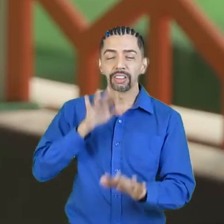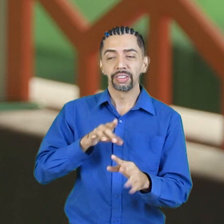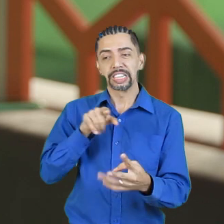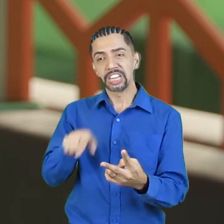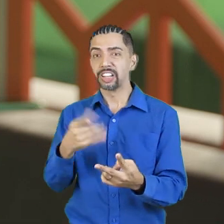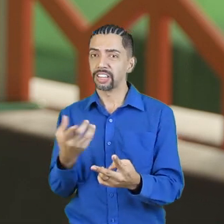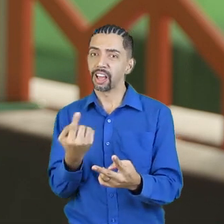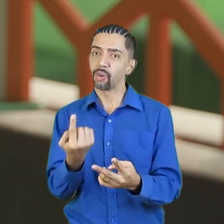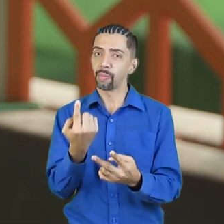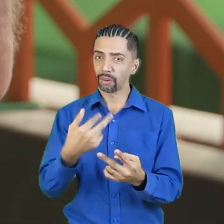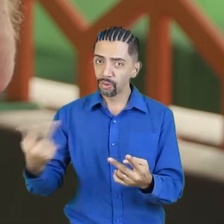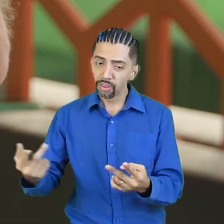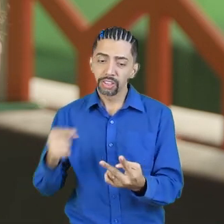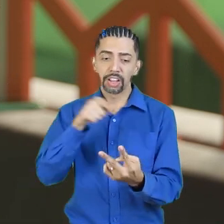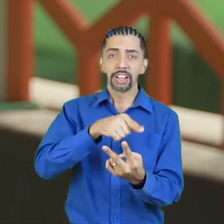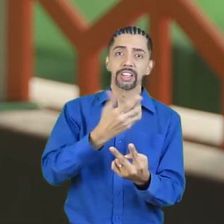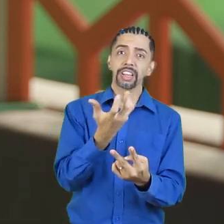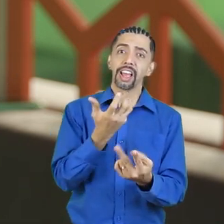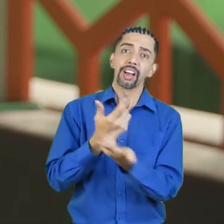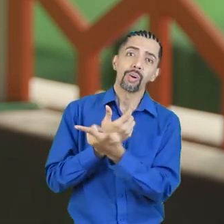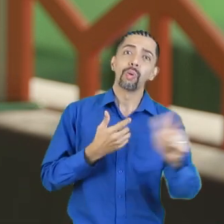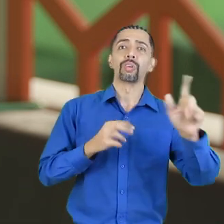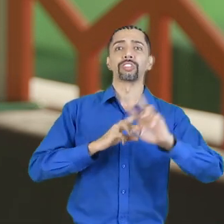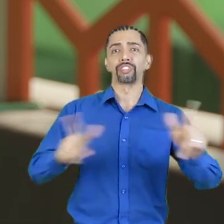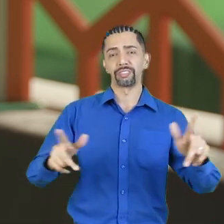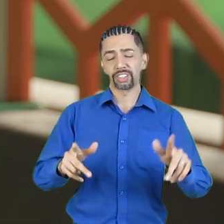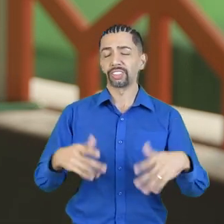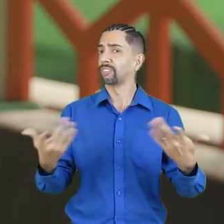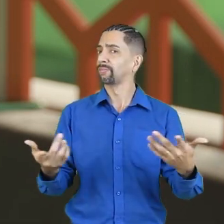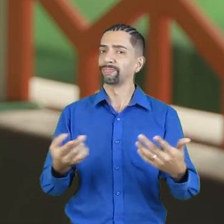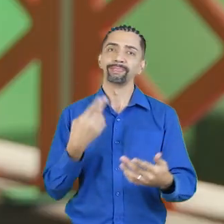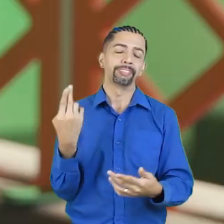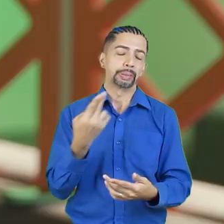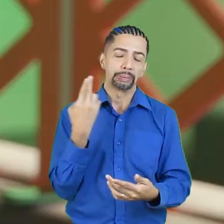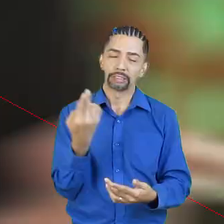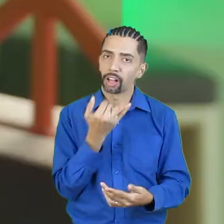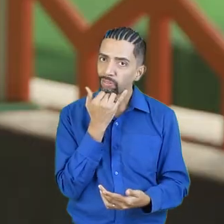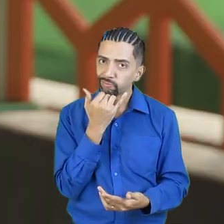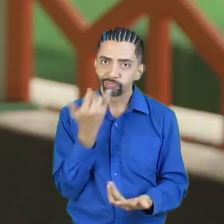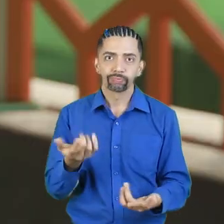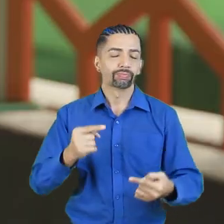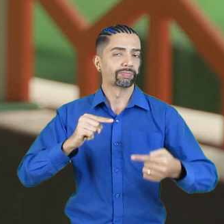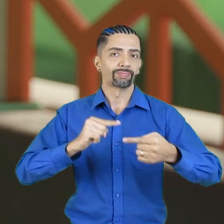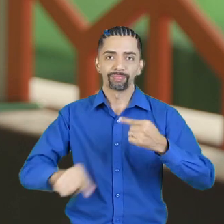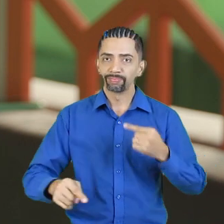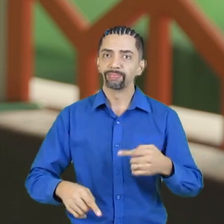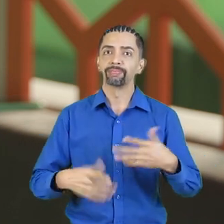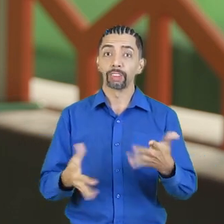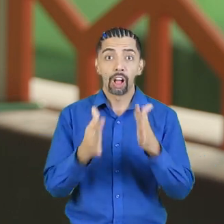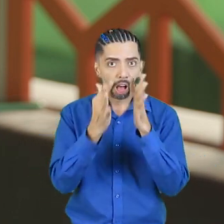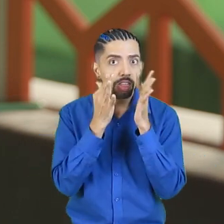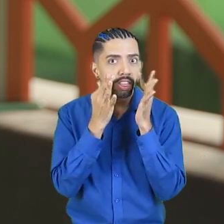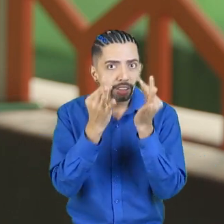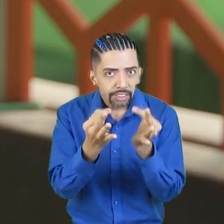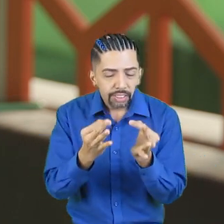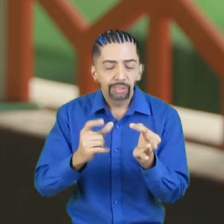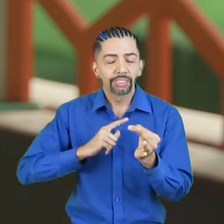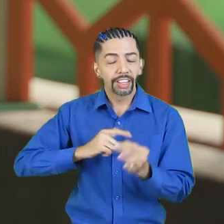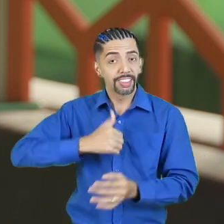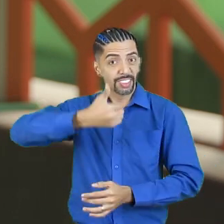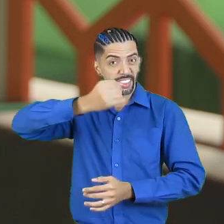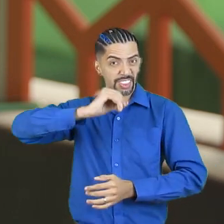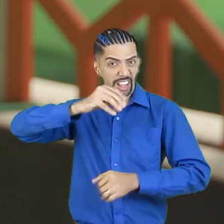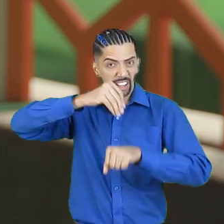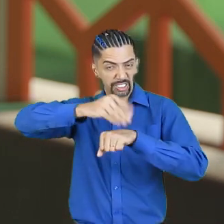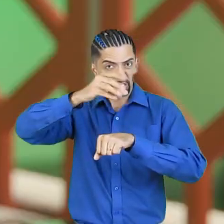coisa, outro querer fazer outra. É necessário ter essa harmonia do casal. Preste muita atenção, são 10 orientações